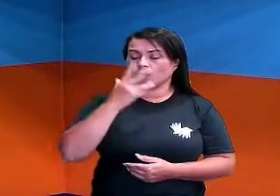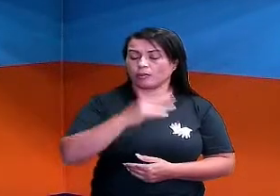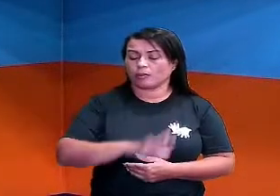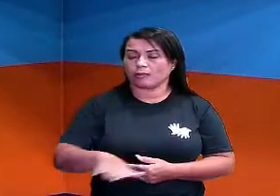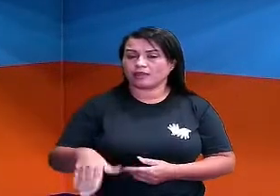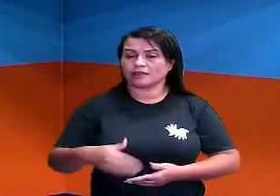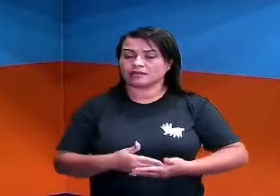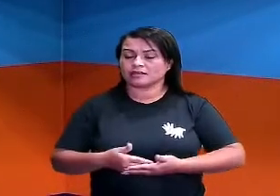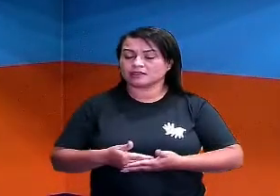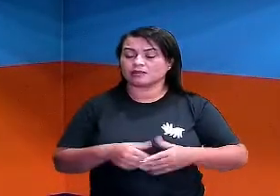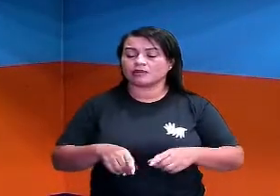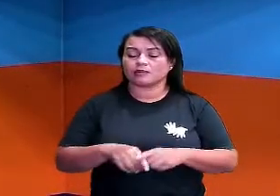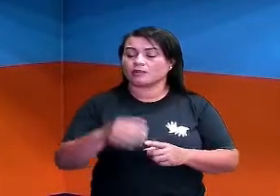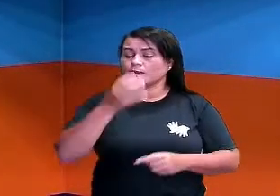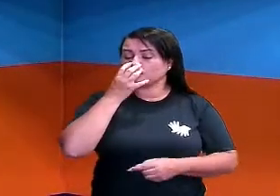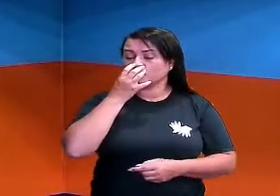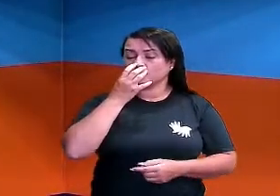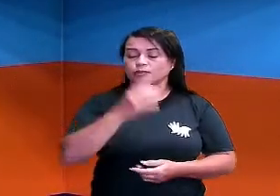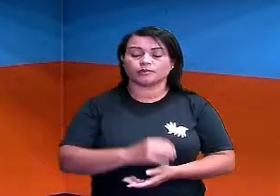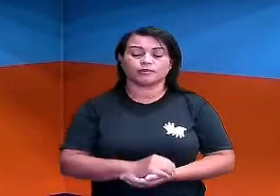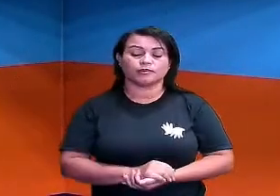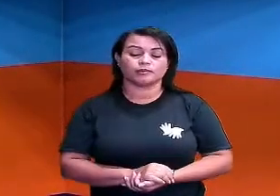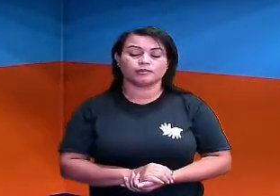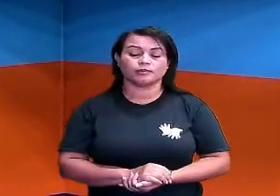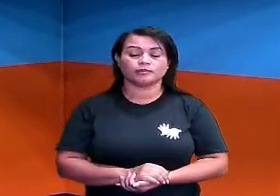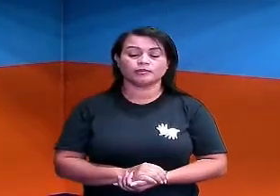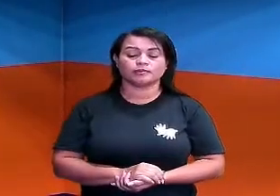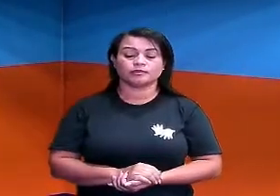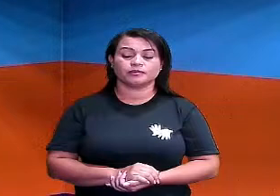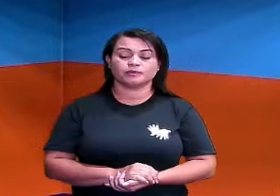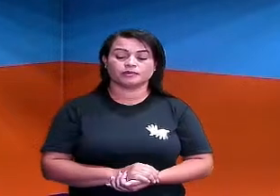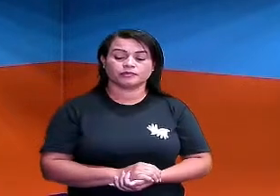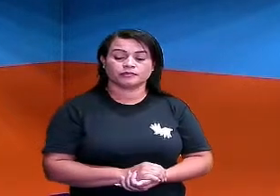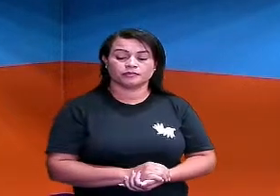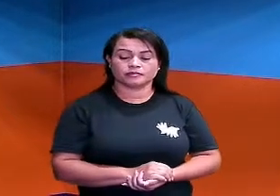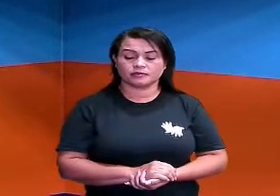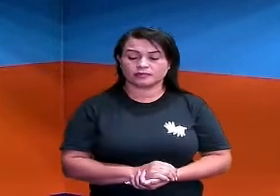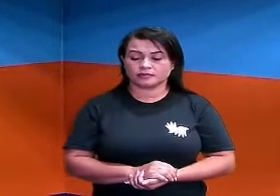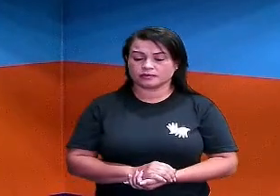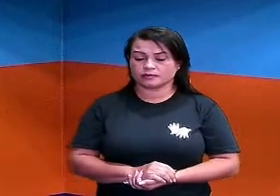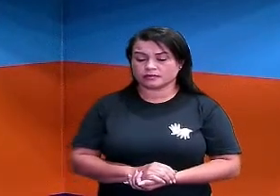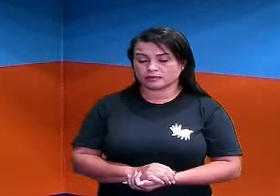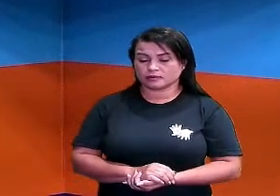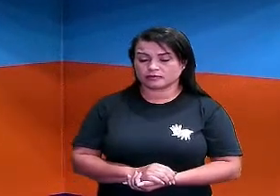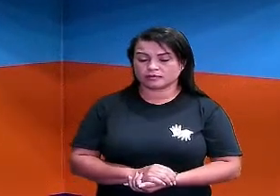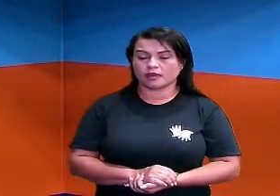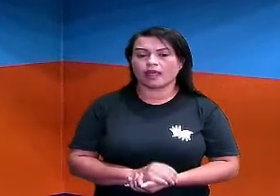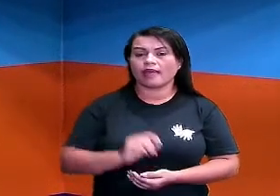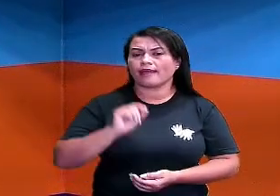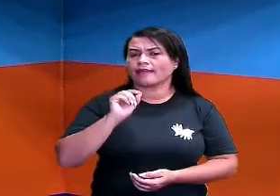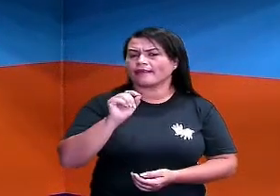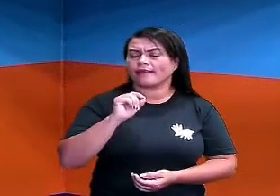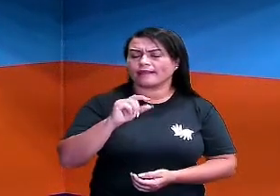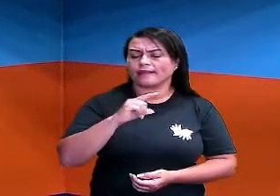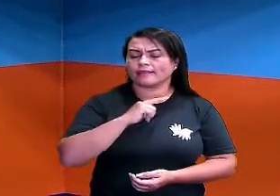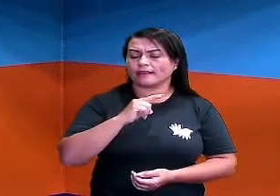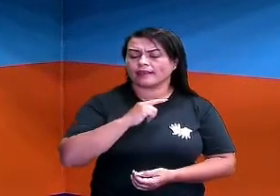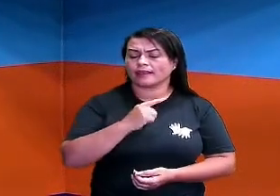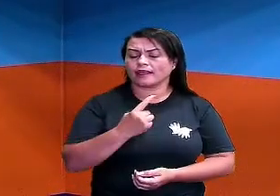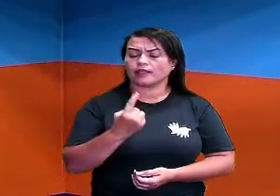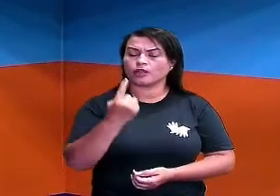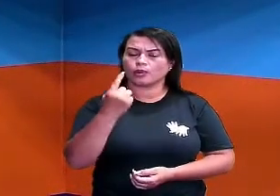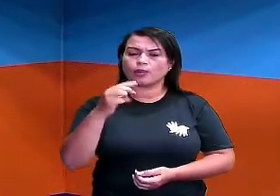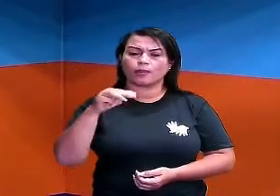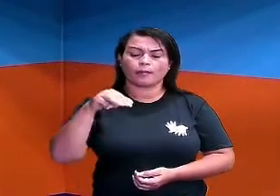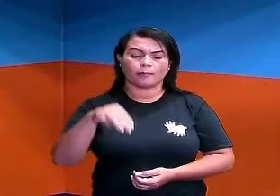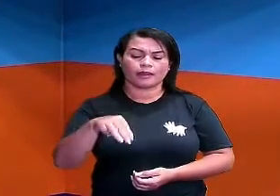e o cachorrinho, tá certo? Vamos continuar. Quem tem entre 1